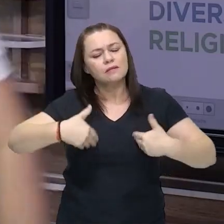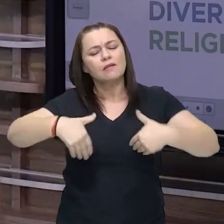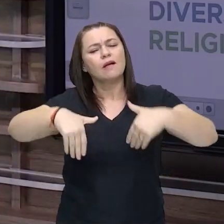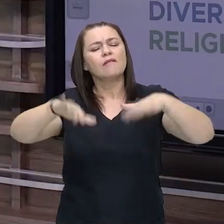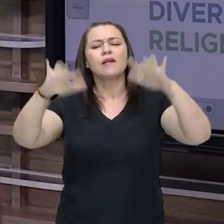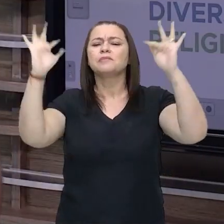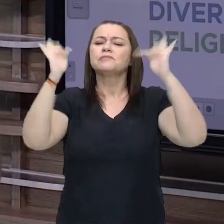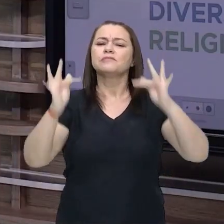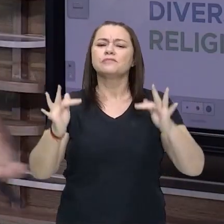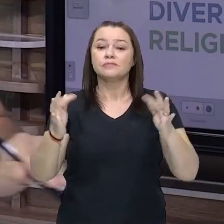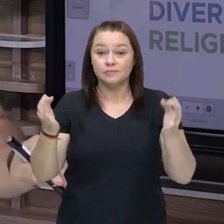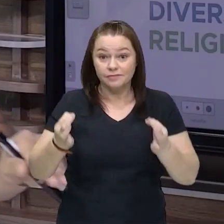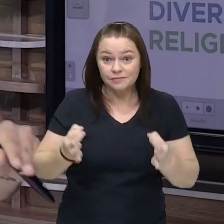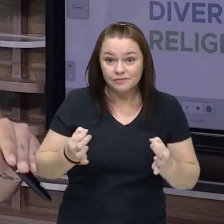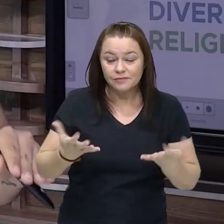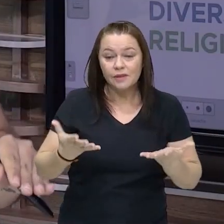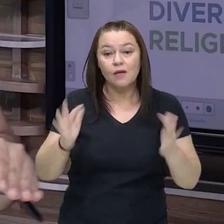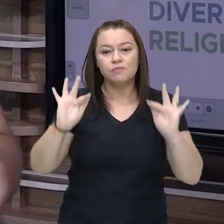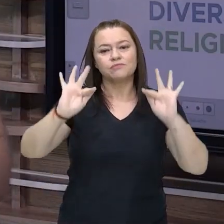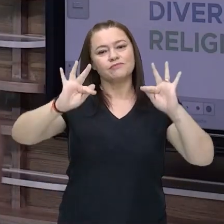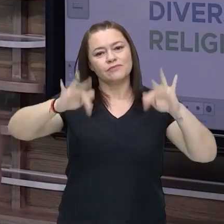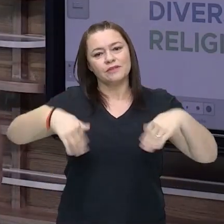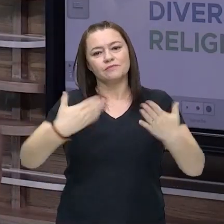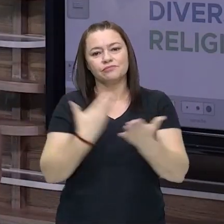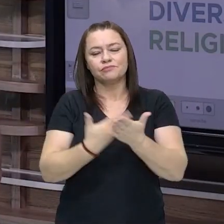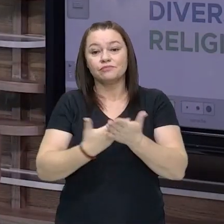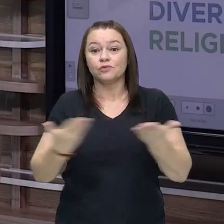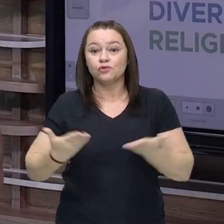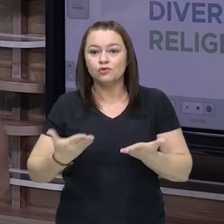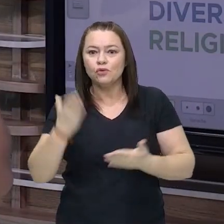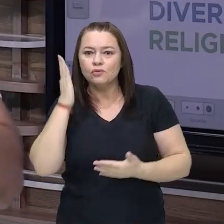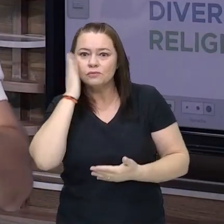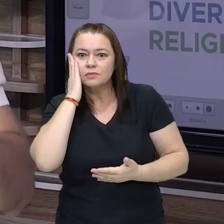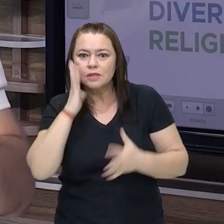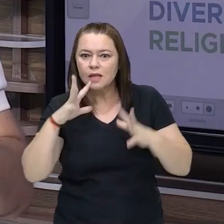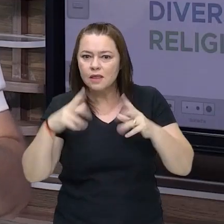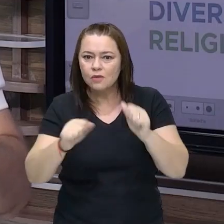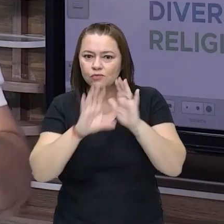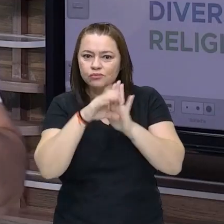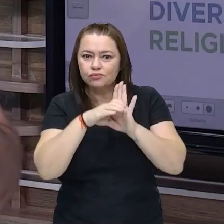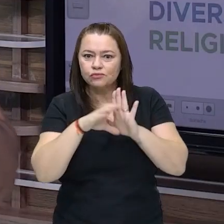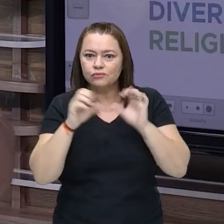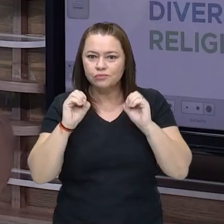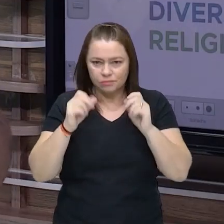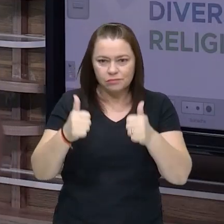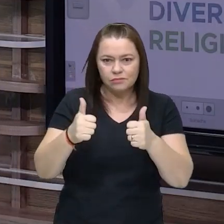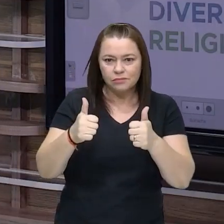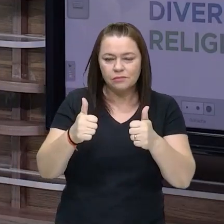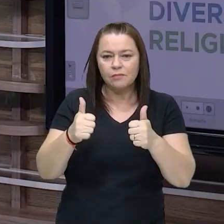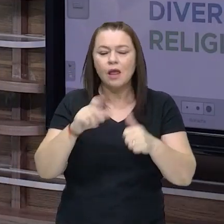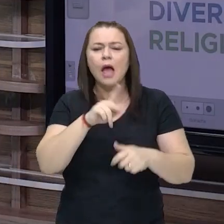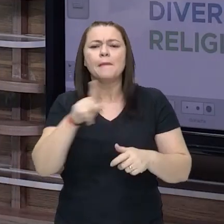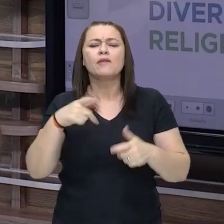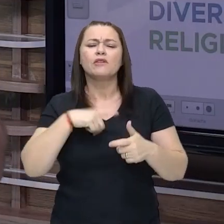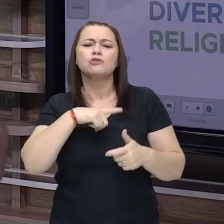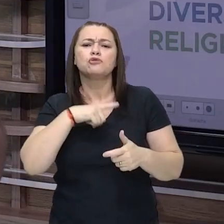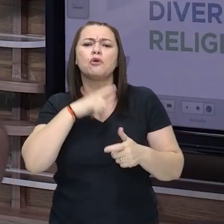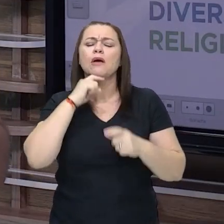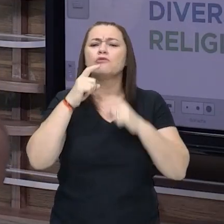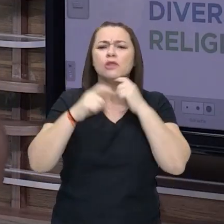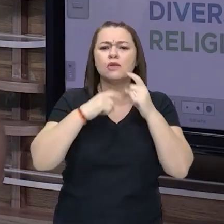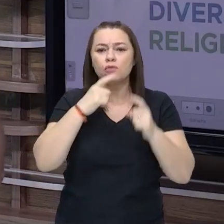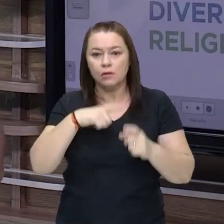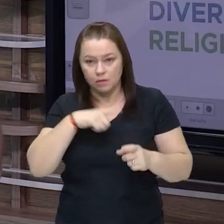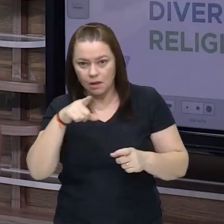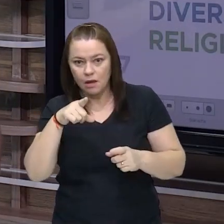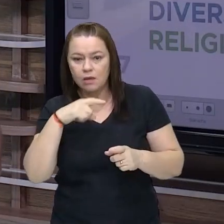felizes. Perfeito? A gente vai encerrando a nossa aula de hoje. Compreenderam o conteúdo? Tá tudo certo? Professor, fiquei com uma dúvida. Rapaz,